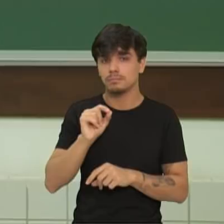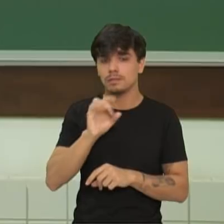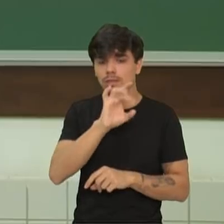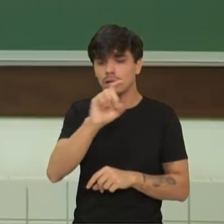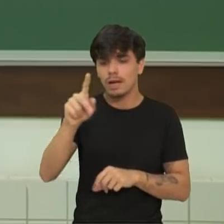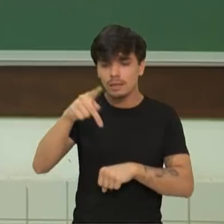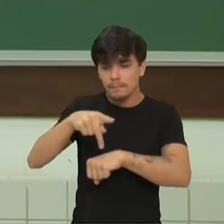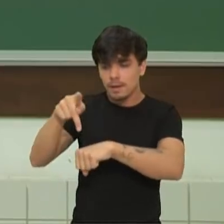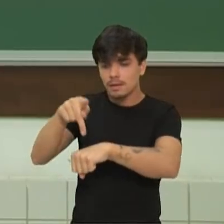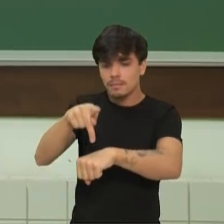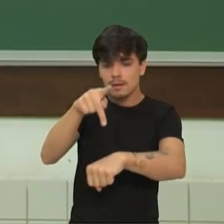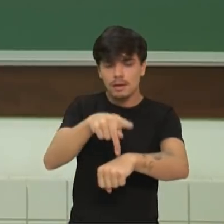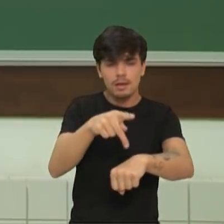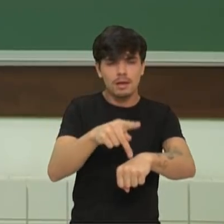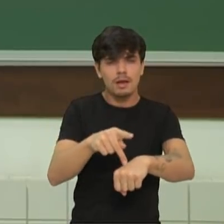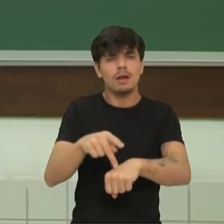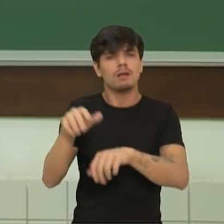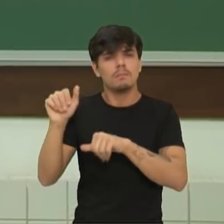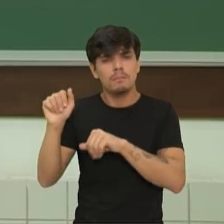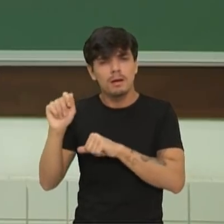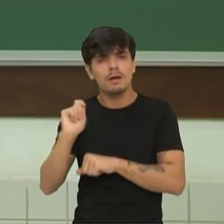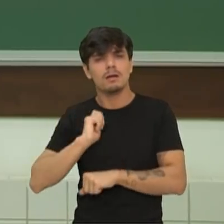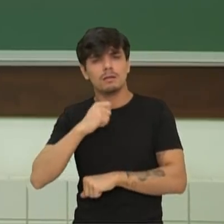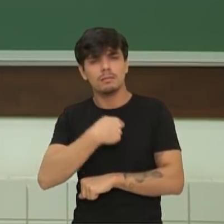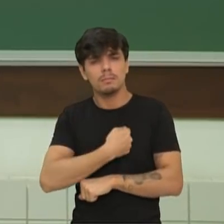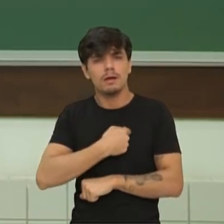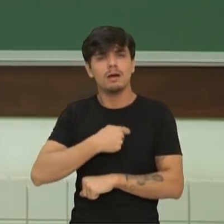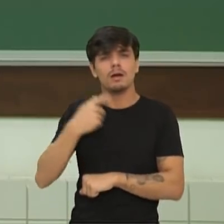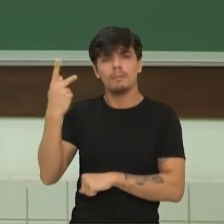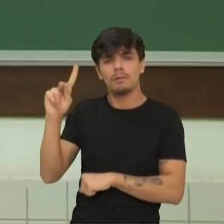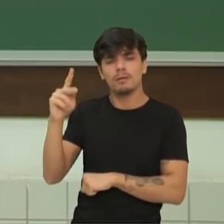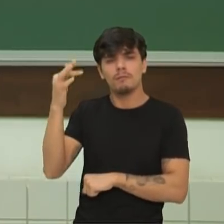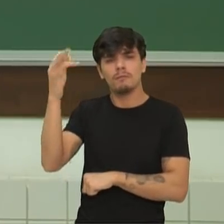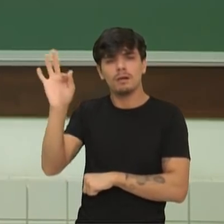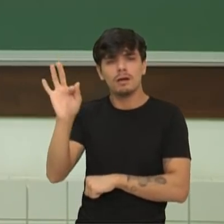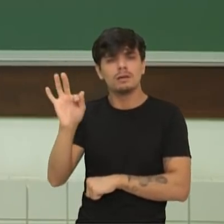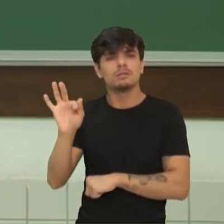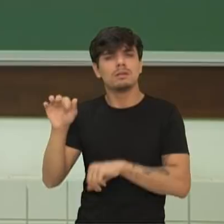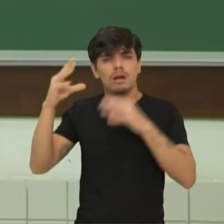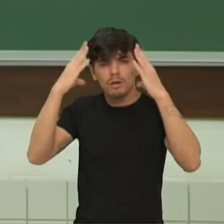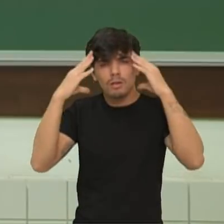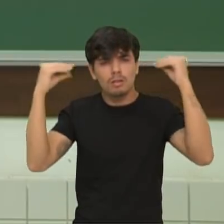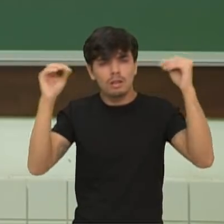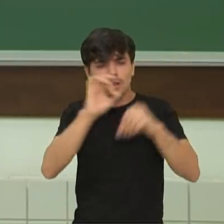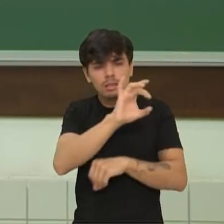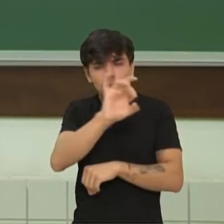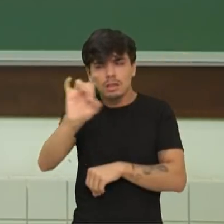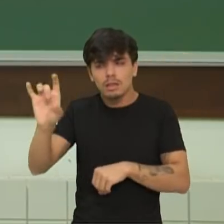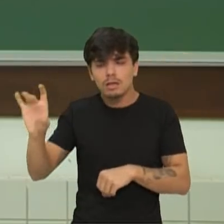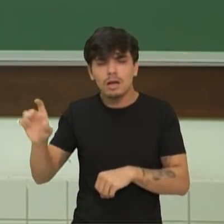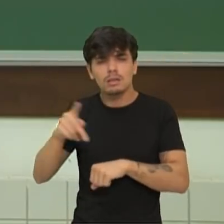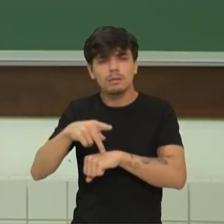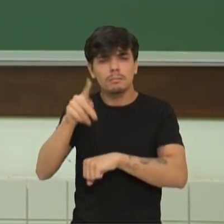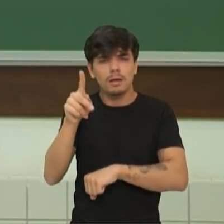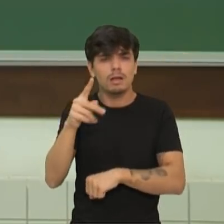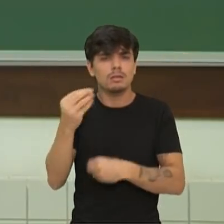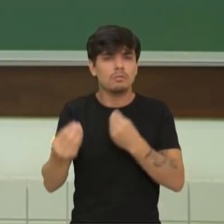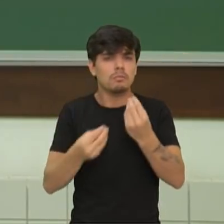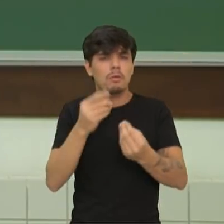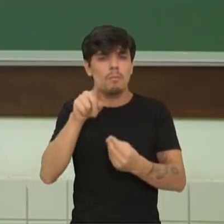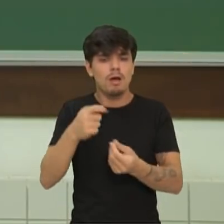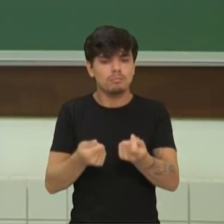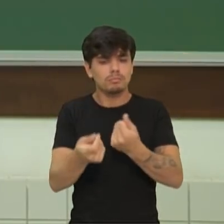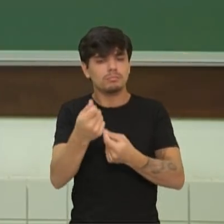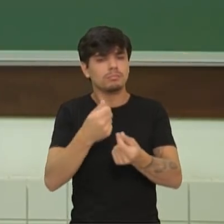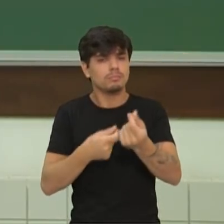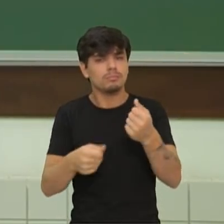país separadamente. Espanha, Portugal, Holanda, França, Inglaterra, como cada uma trouxe esse mercantilismo e